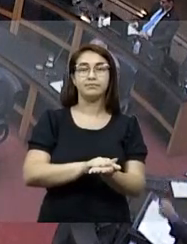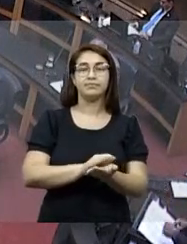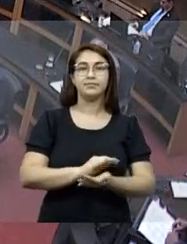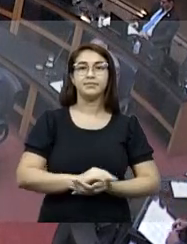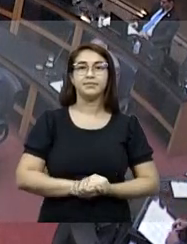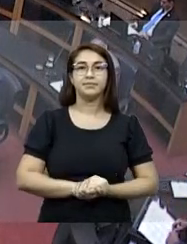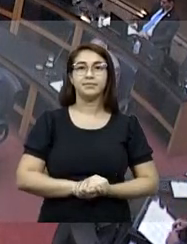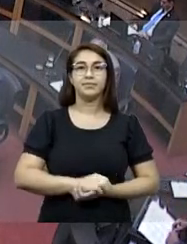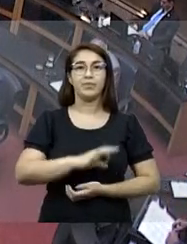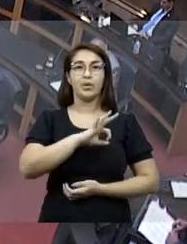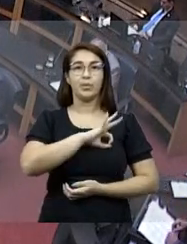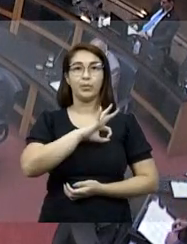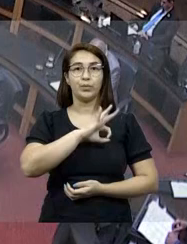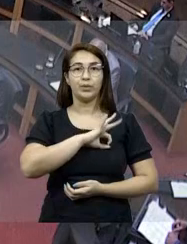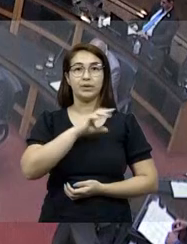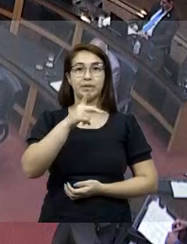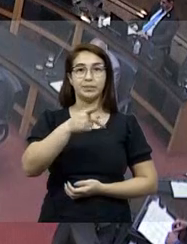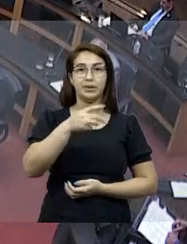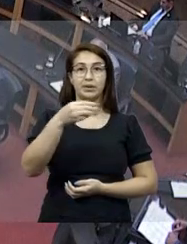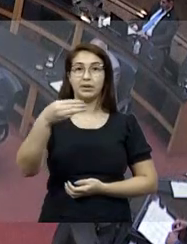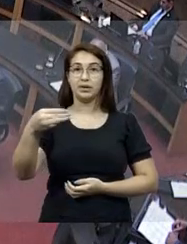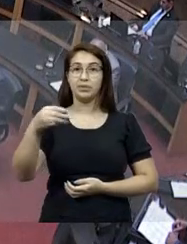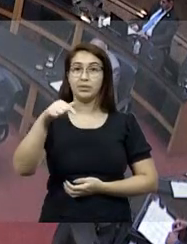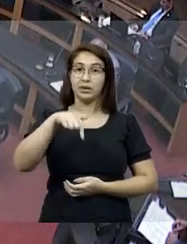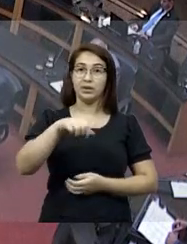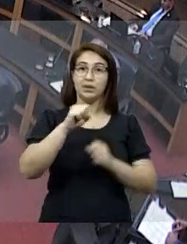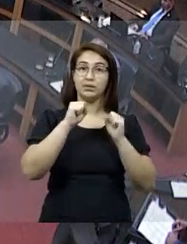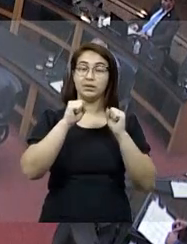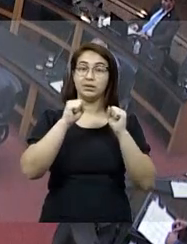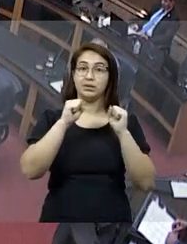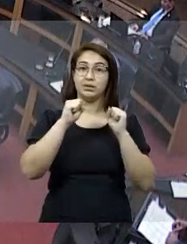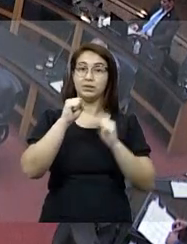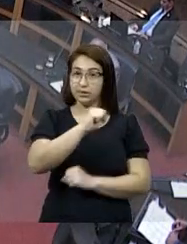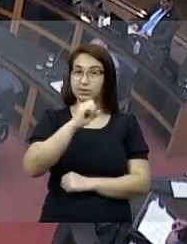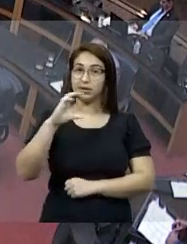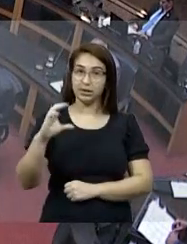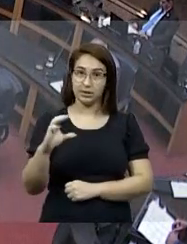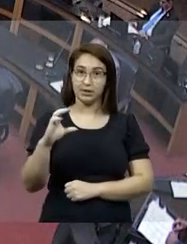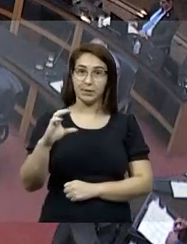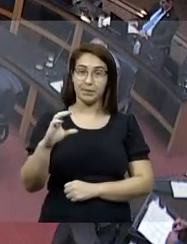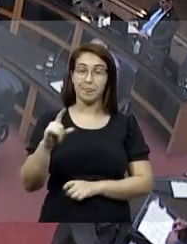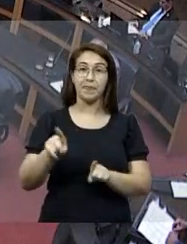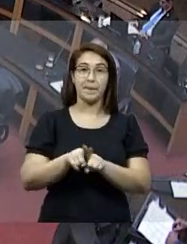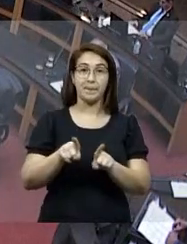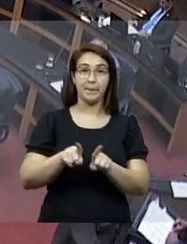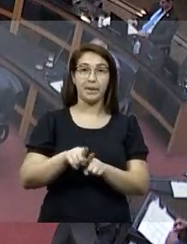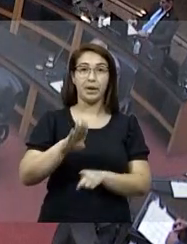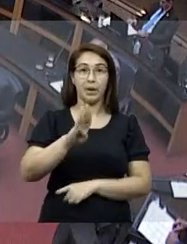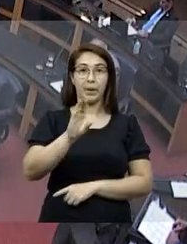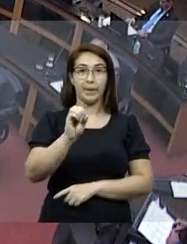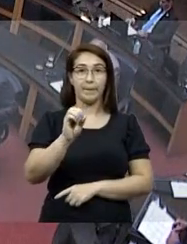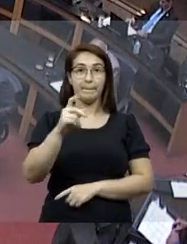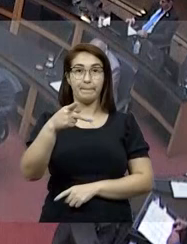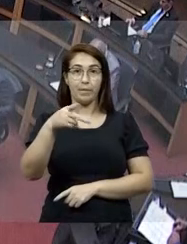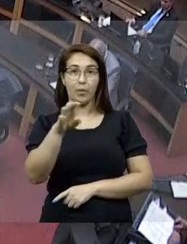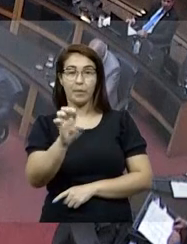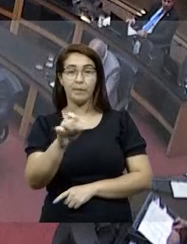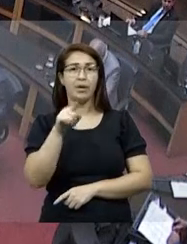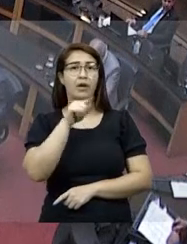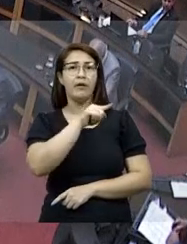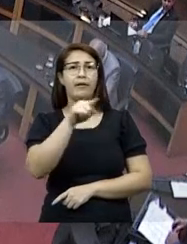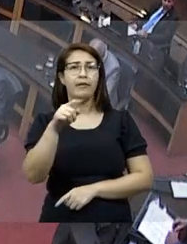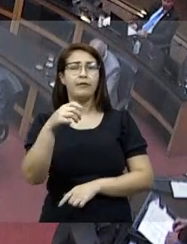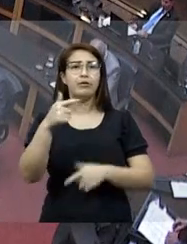a Polícia Militar de Santa Catarina, bem como o BOP, pela excelente condução da operação